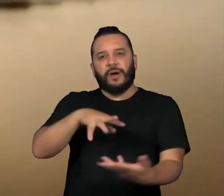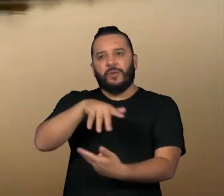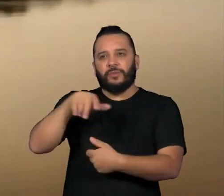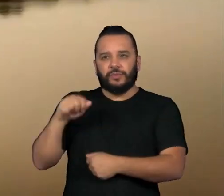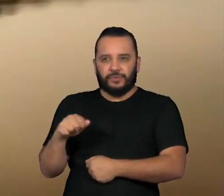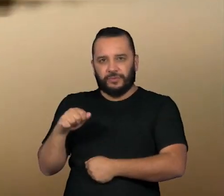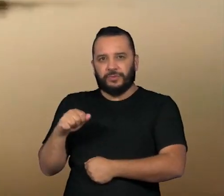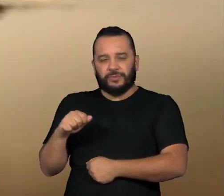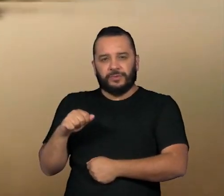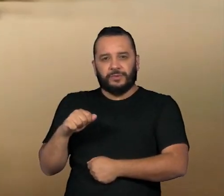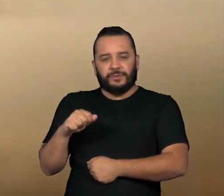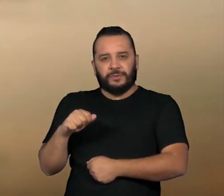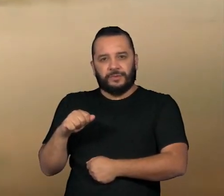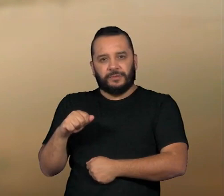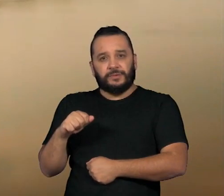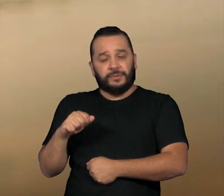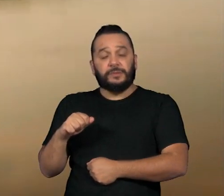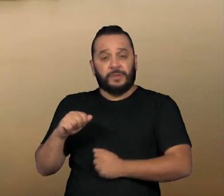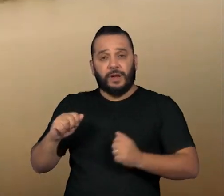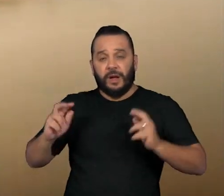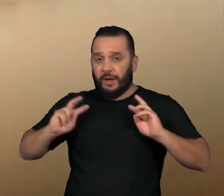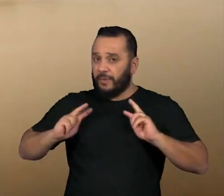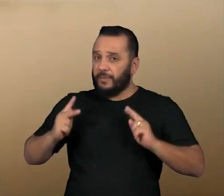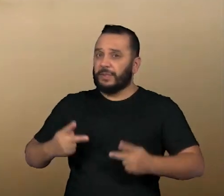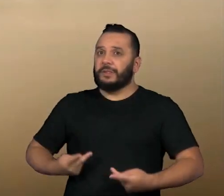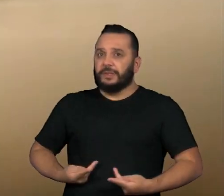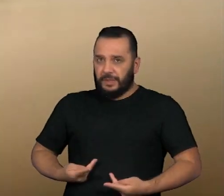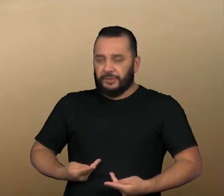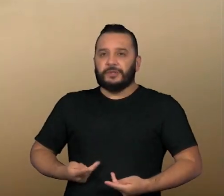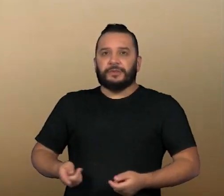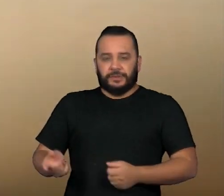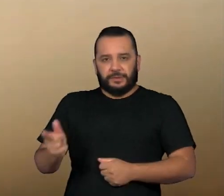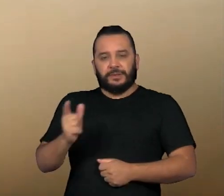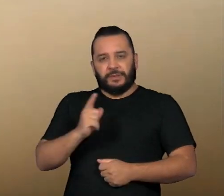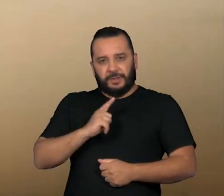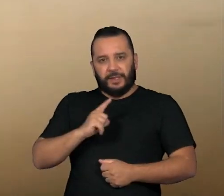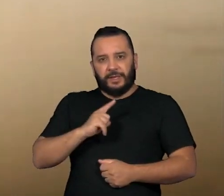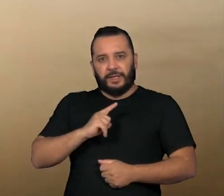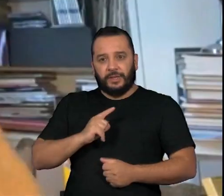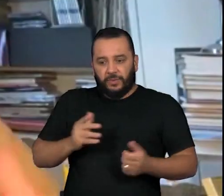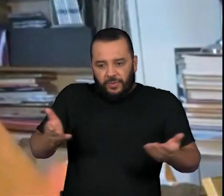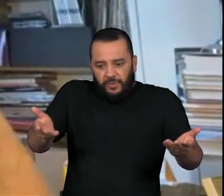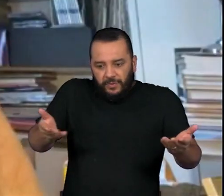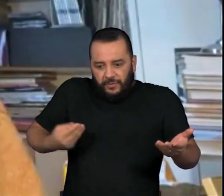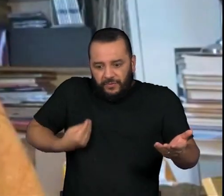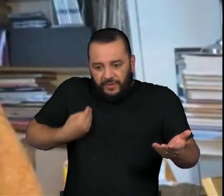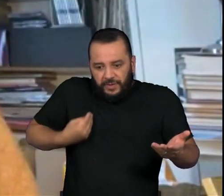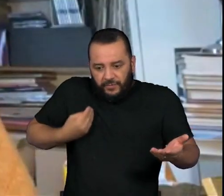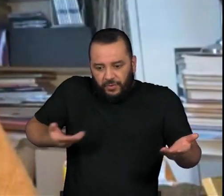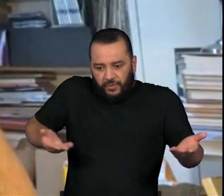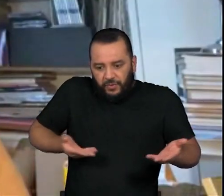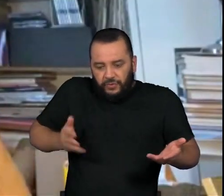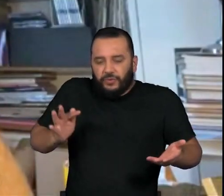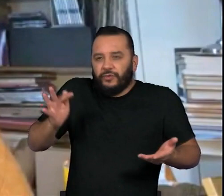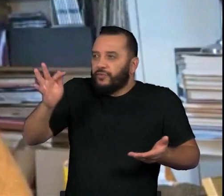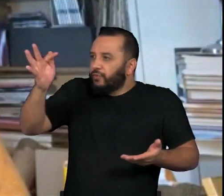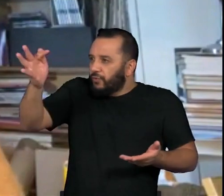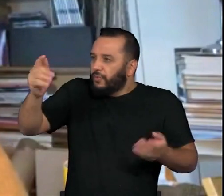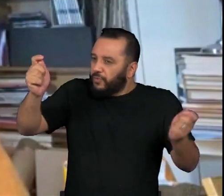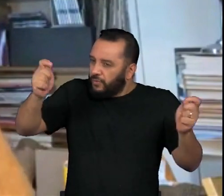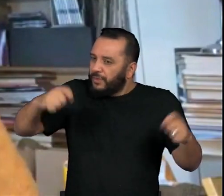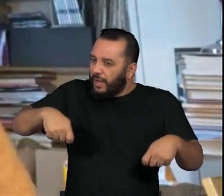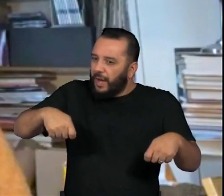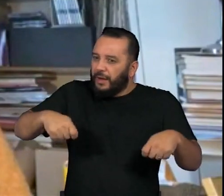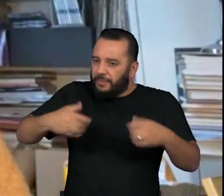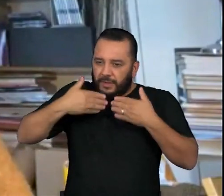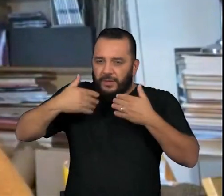lugar em que a nossa humanidade tem um presente e um futuro possível. A gente está fazendo uma luta que não é pela gente, é